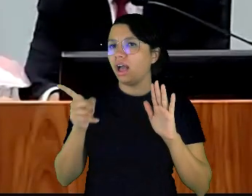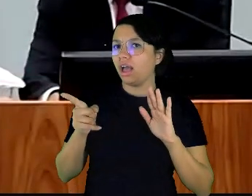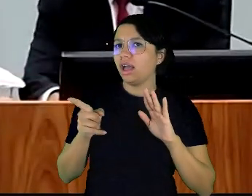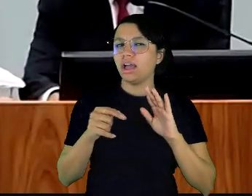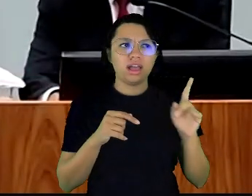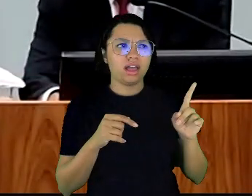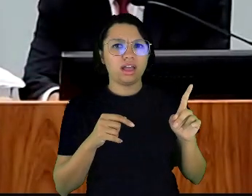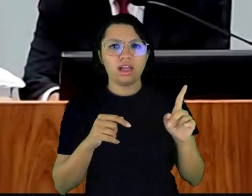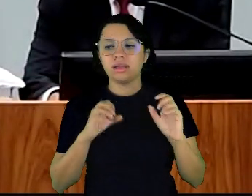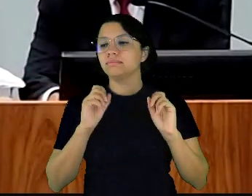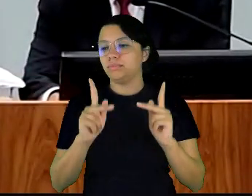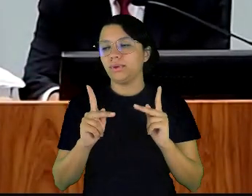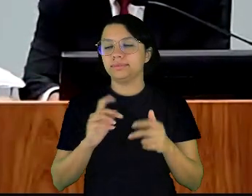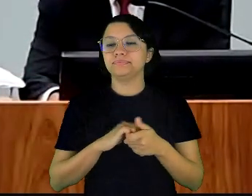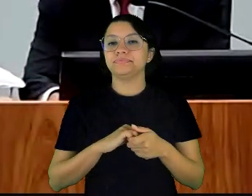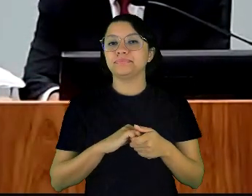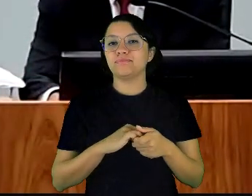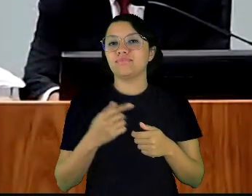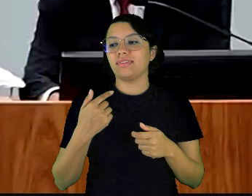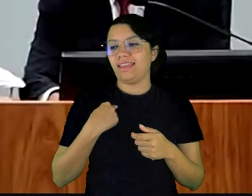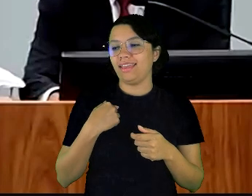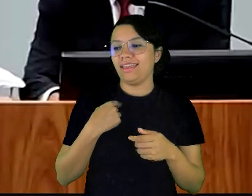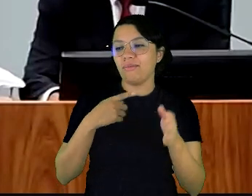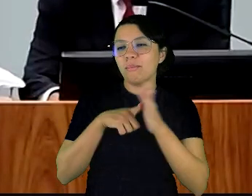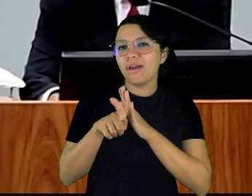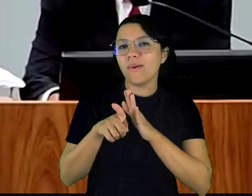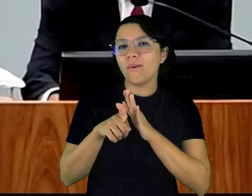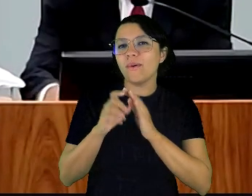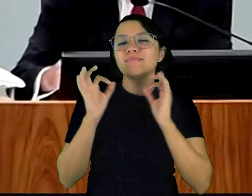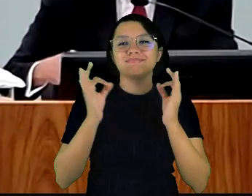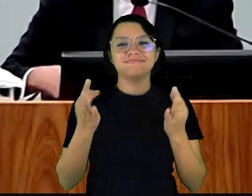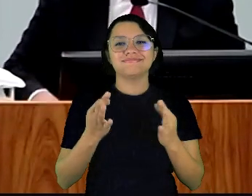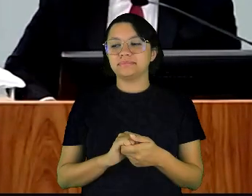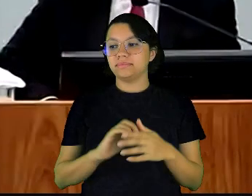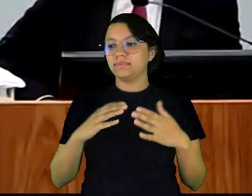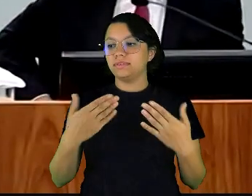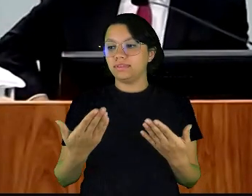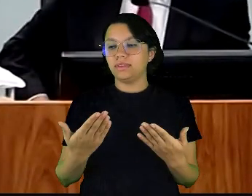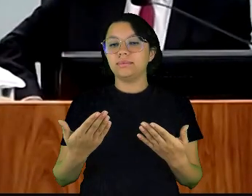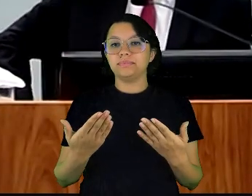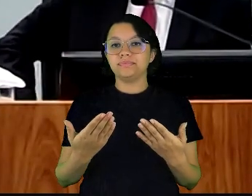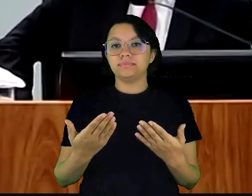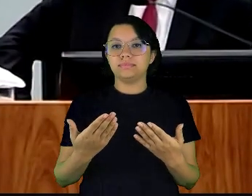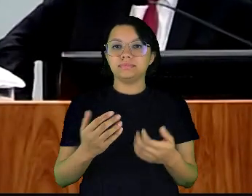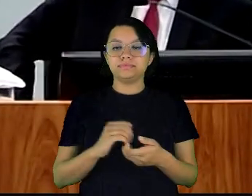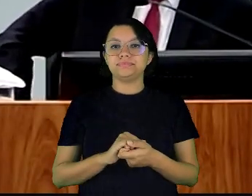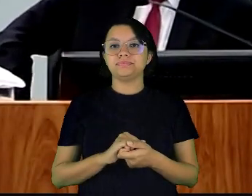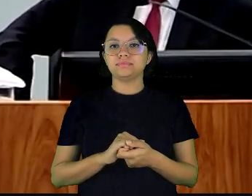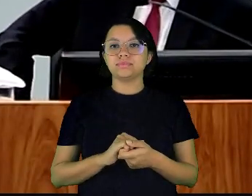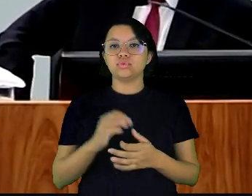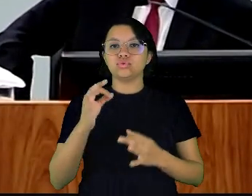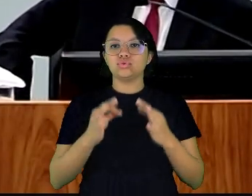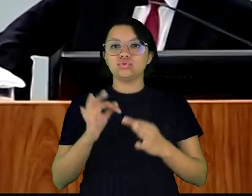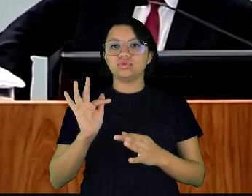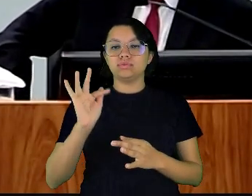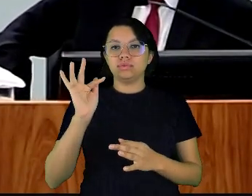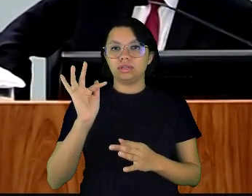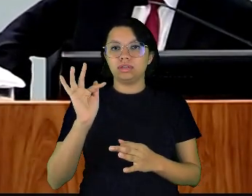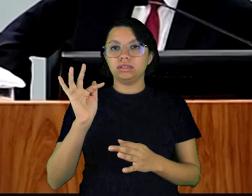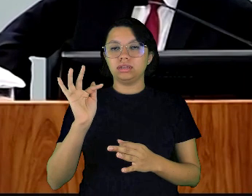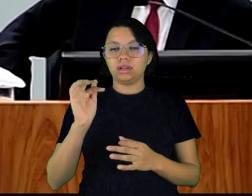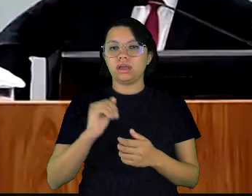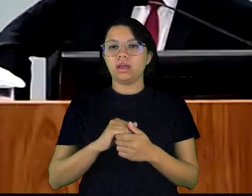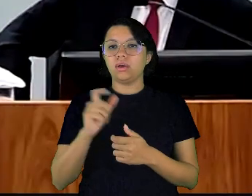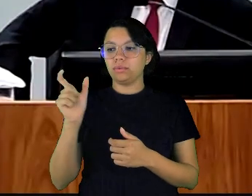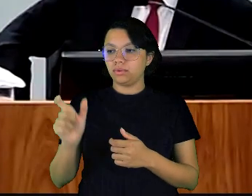Nilson. eu provoco. Ok, perfeito. Então, aqui, o juiz federal Nilson Martins Lopes Júnior, como eu disse,